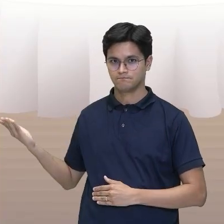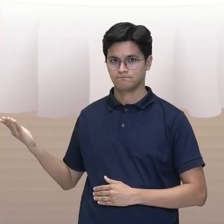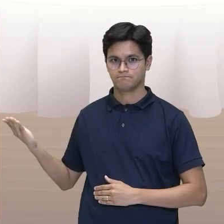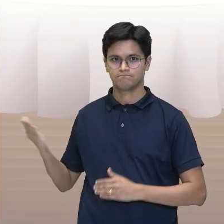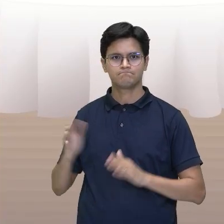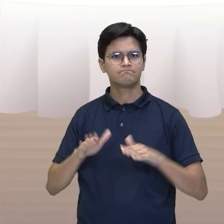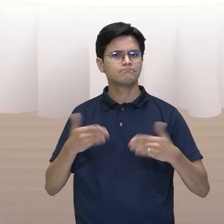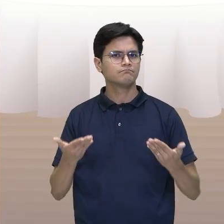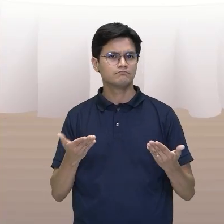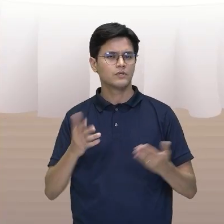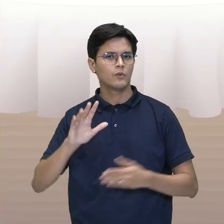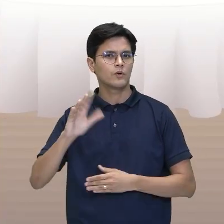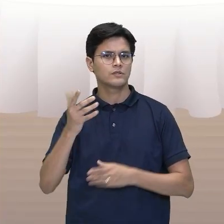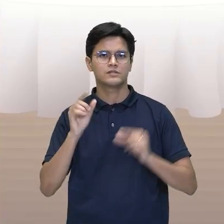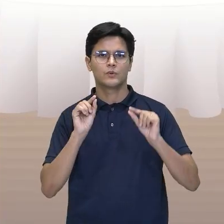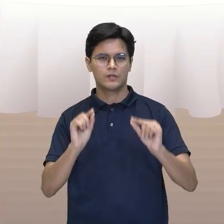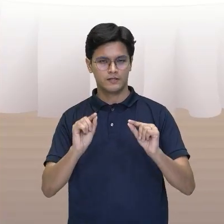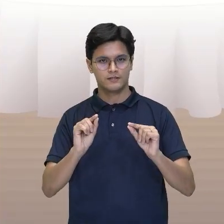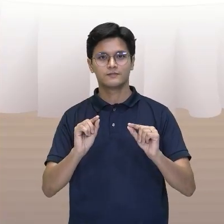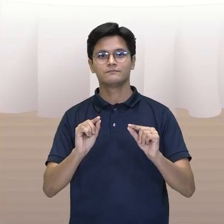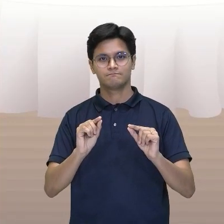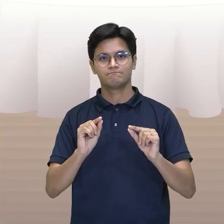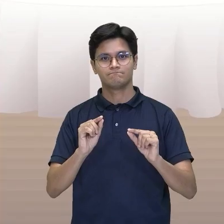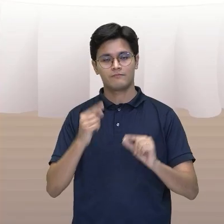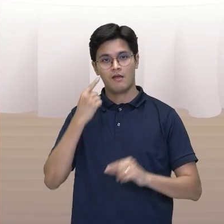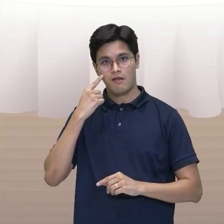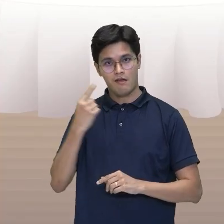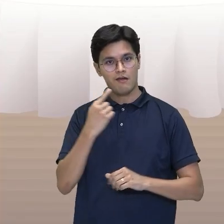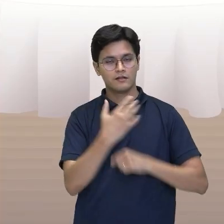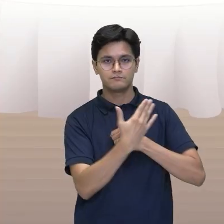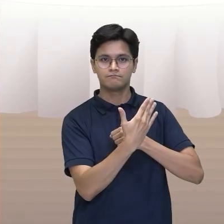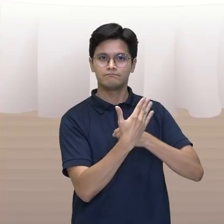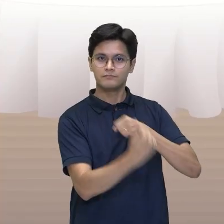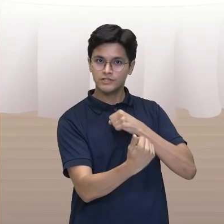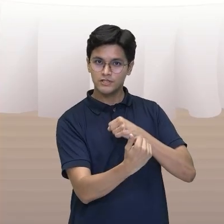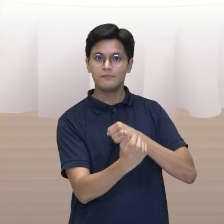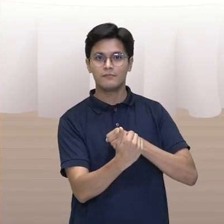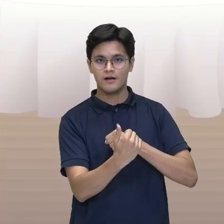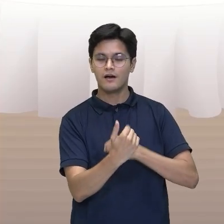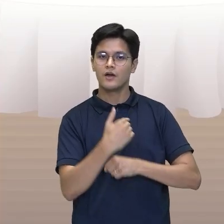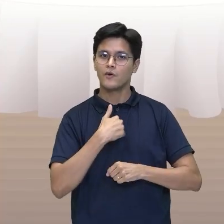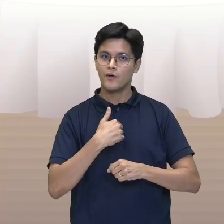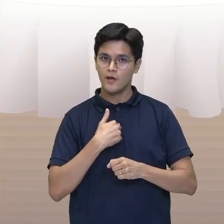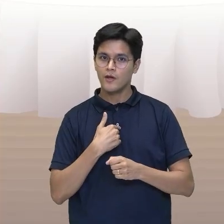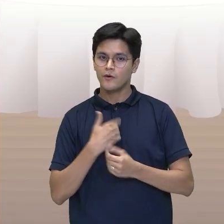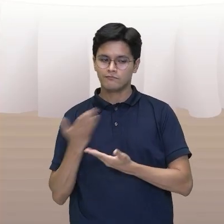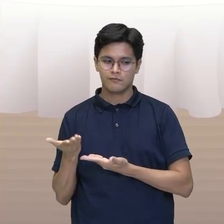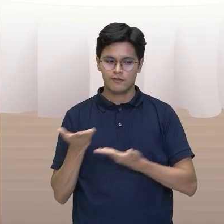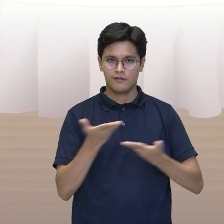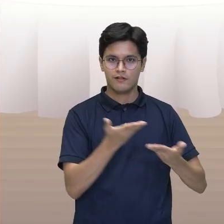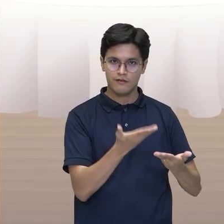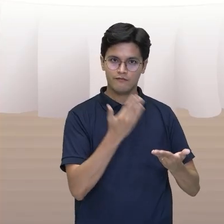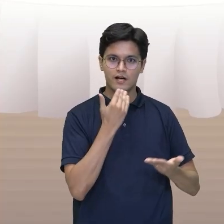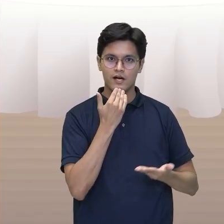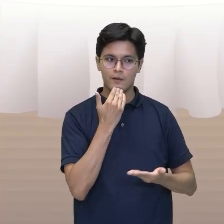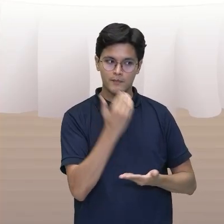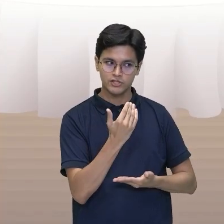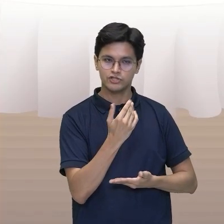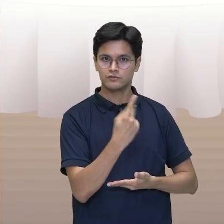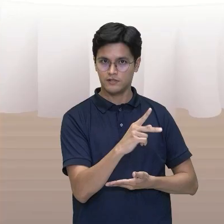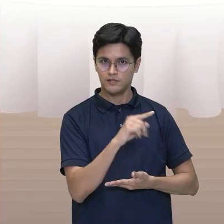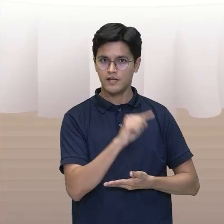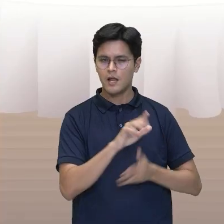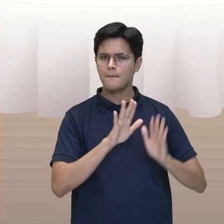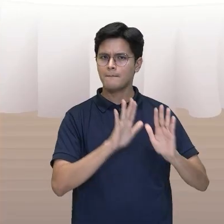O que aconteceu nesse diálogo? Elas chamaram a minha atenção, né, para eu tomar o pedido delas, fazer o pedido delas, só que elas